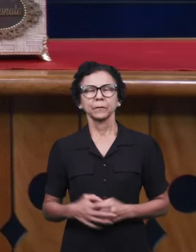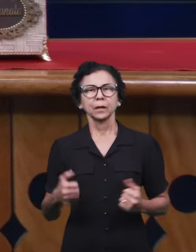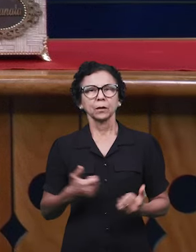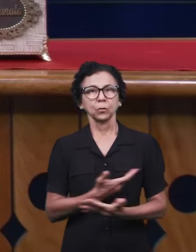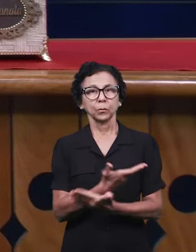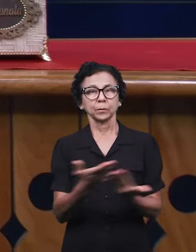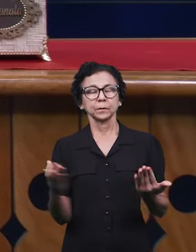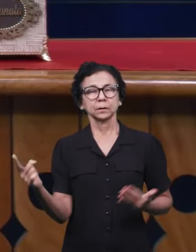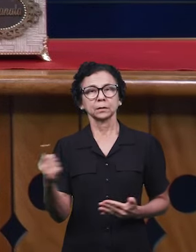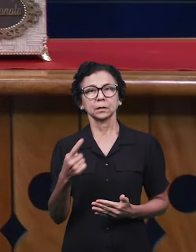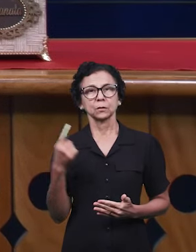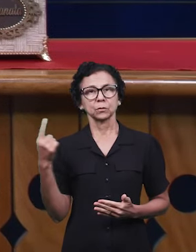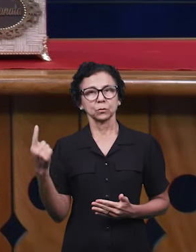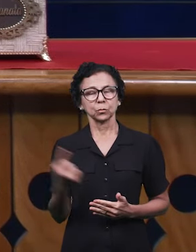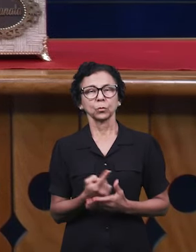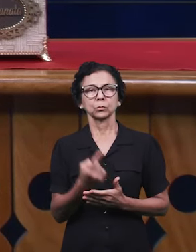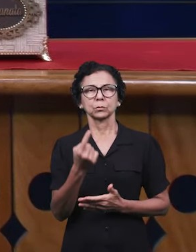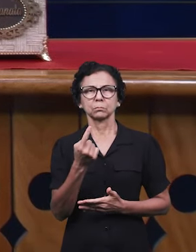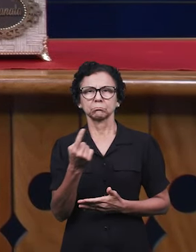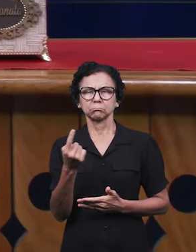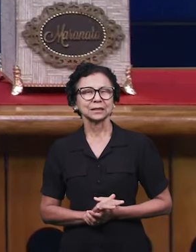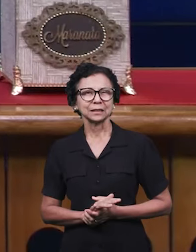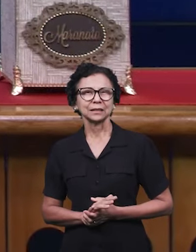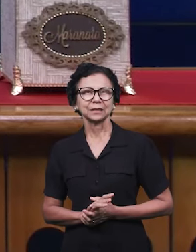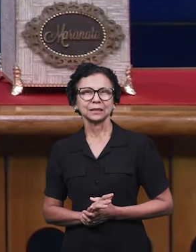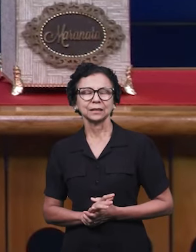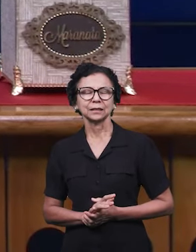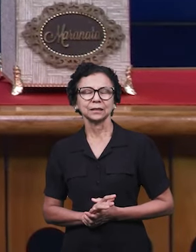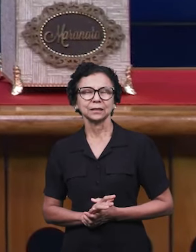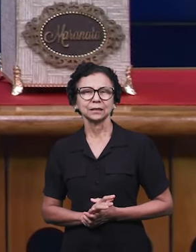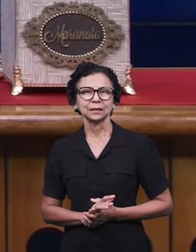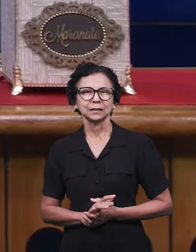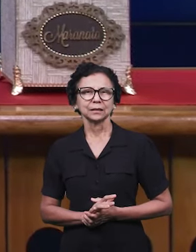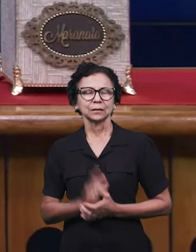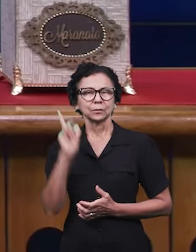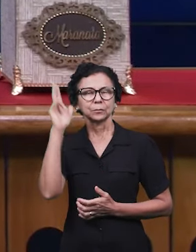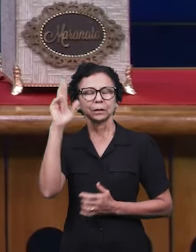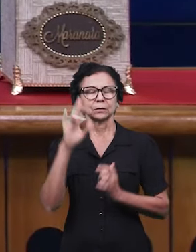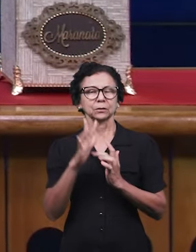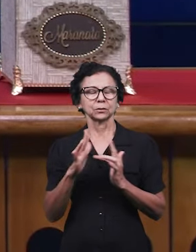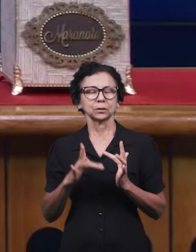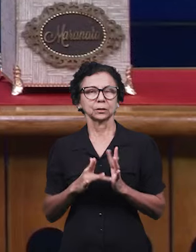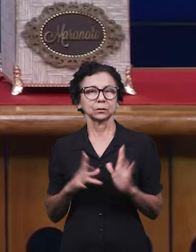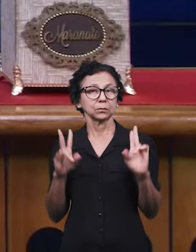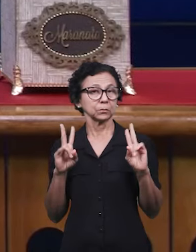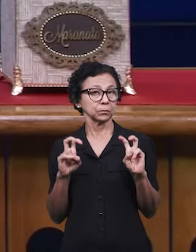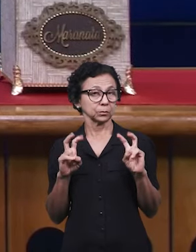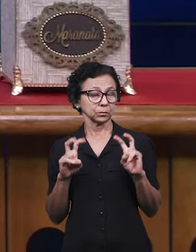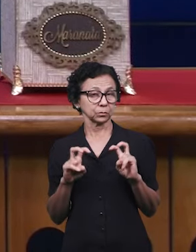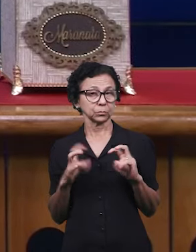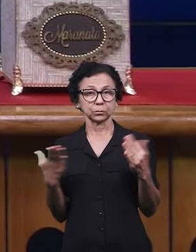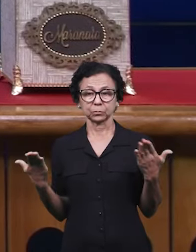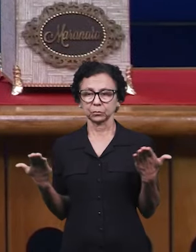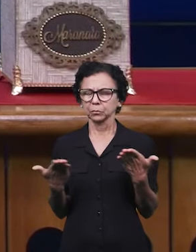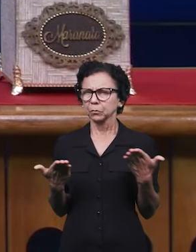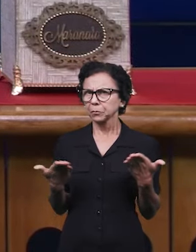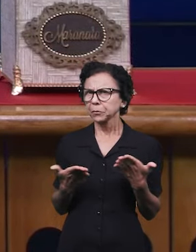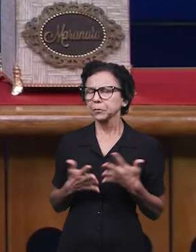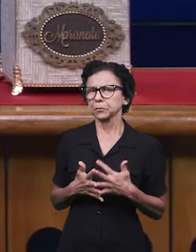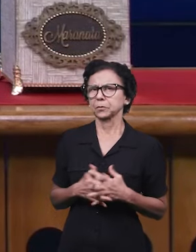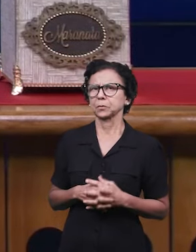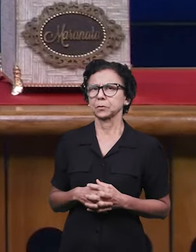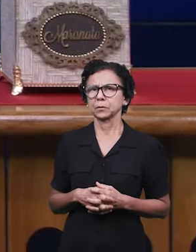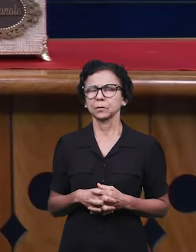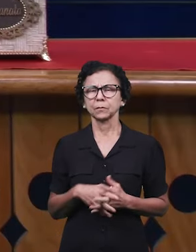Saudamos a todos os nossos irmãos, amigos, com a paz do Senhor. O assunto que nos traz hoje,